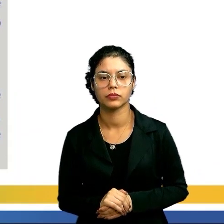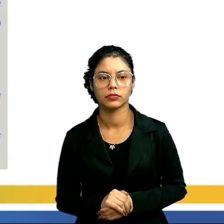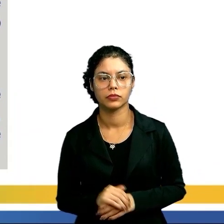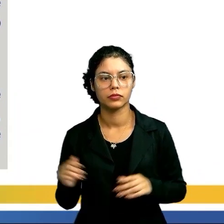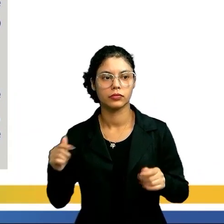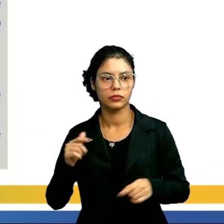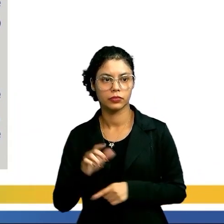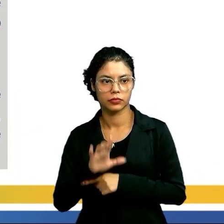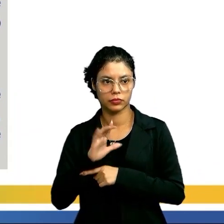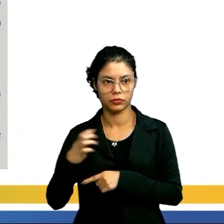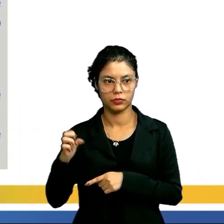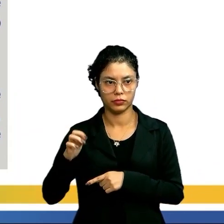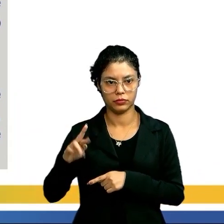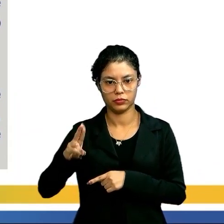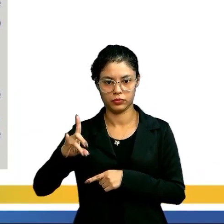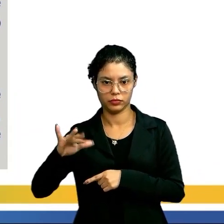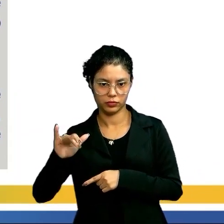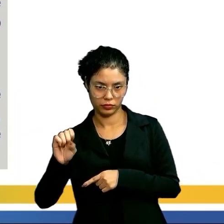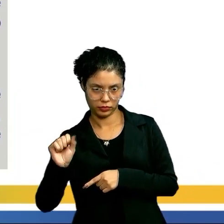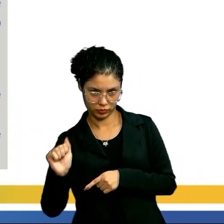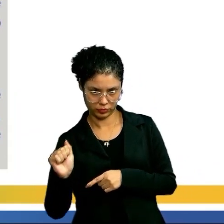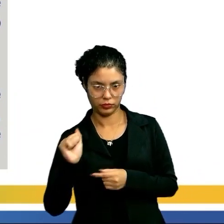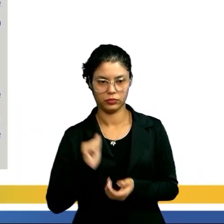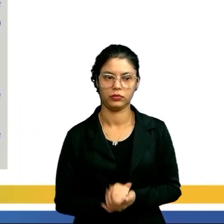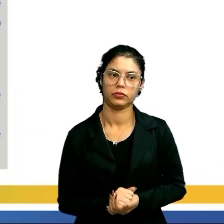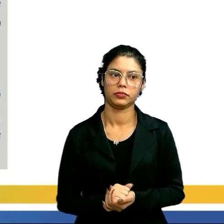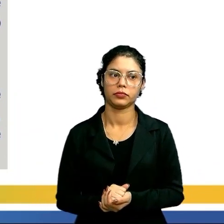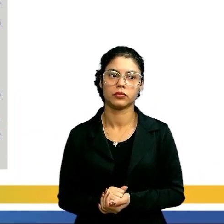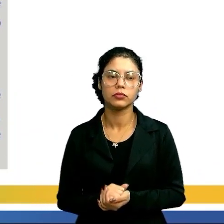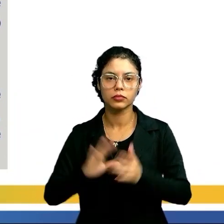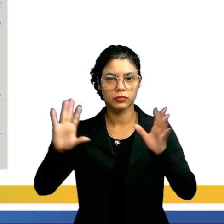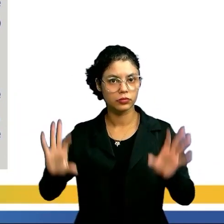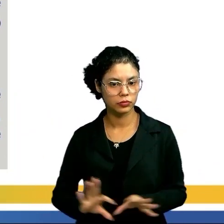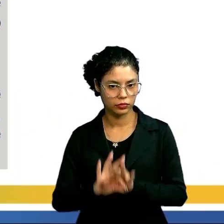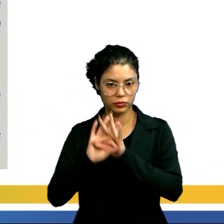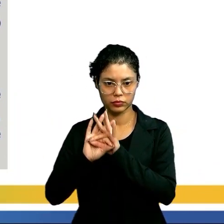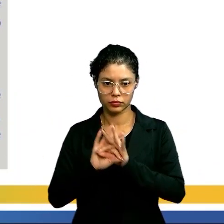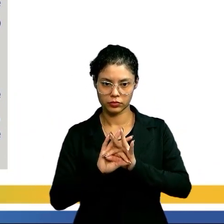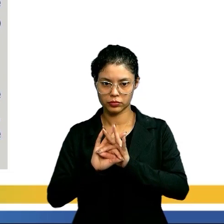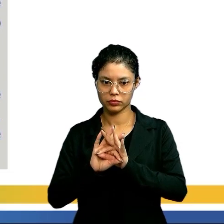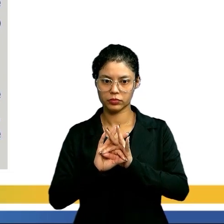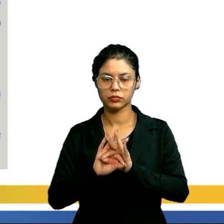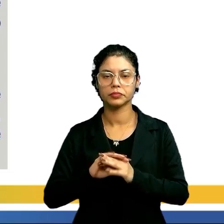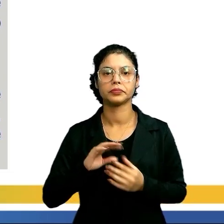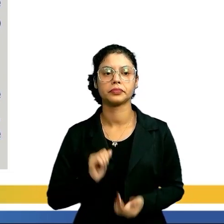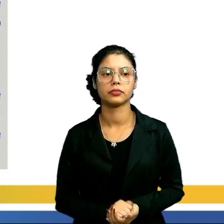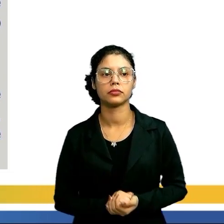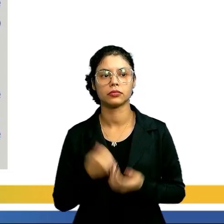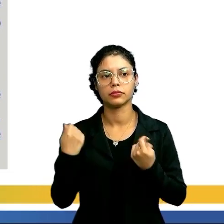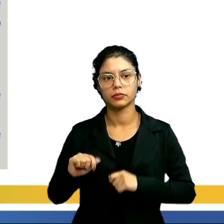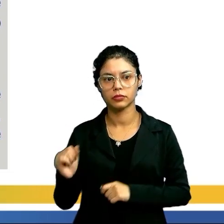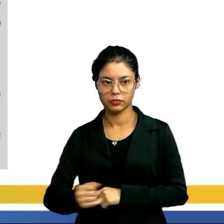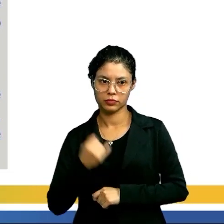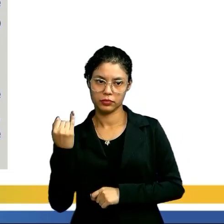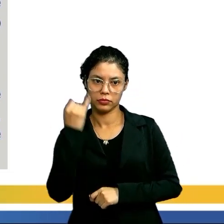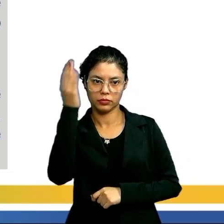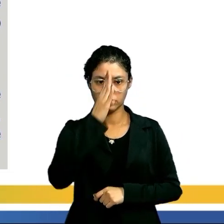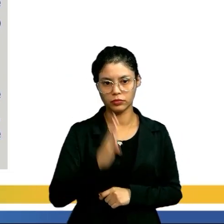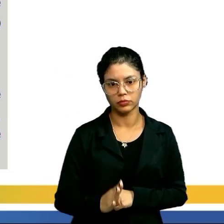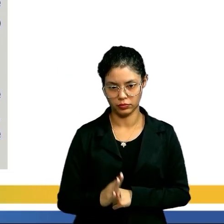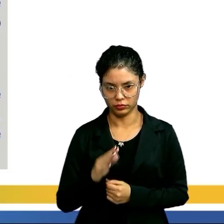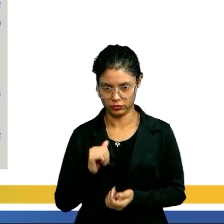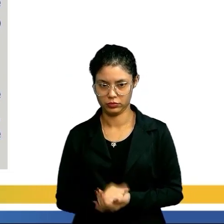minorias étnicas. Vamos pensar aqui relacionado a essa questão das minorias étnicas, principalmente no